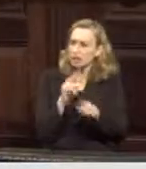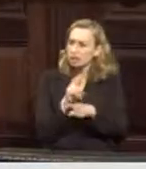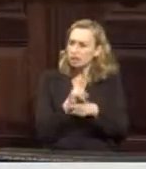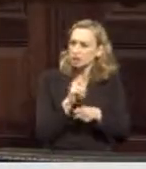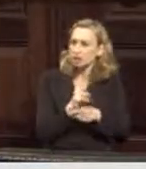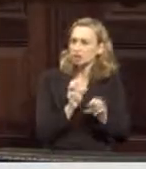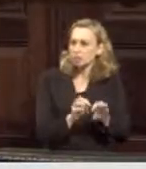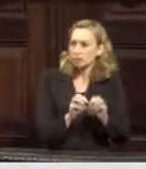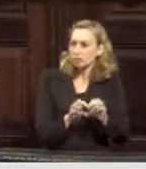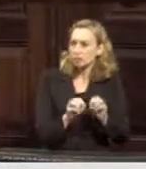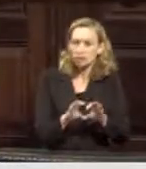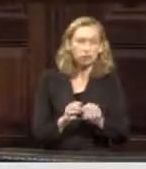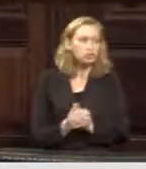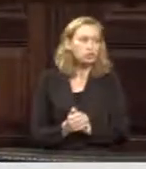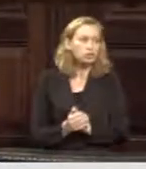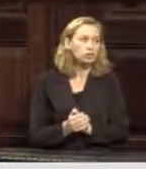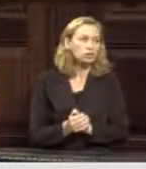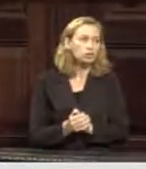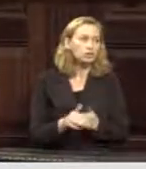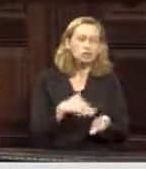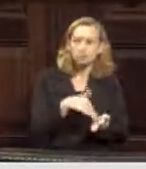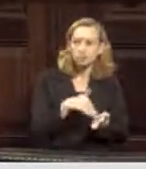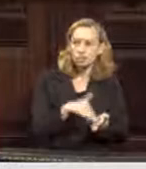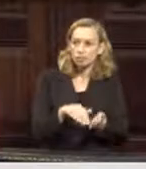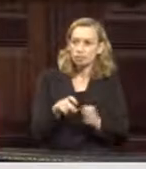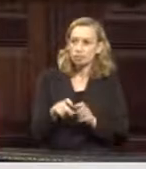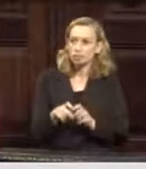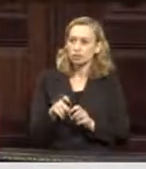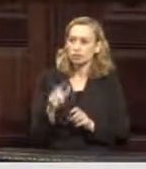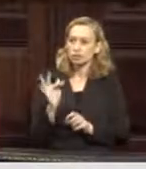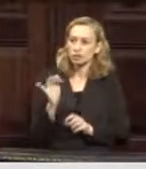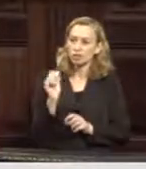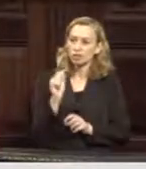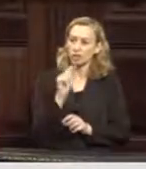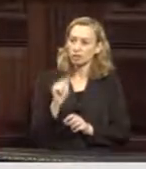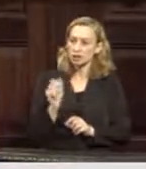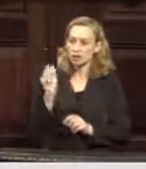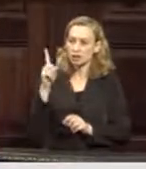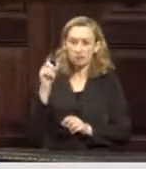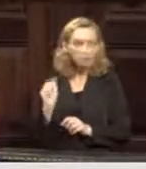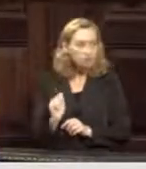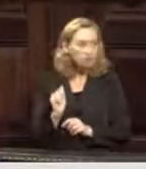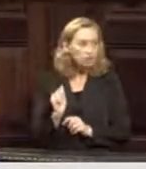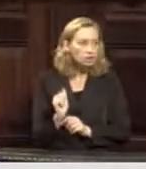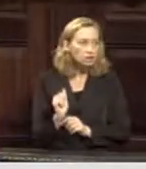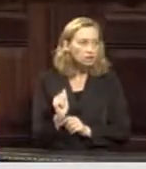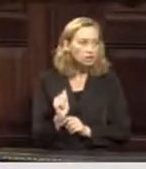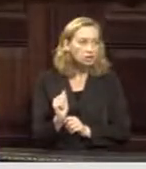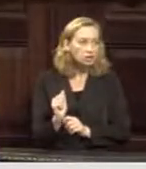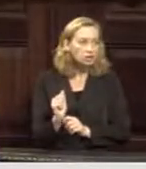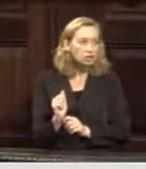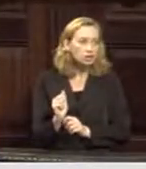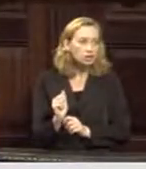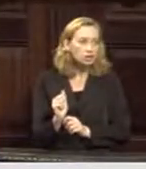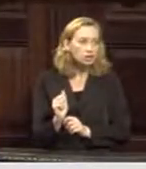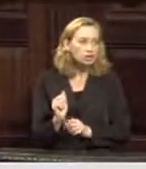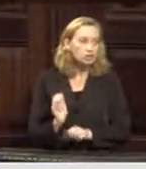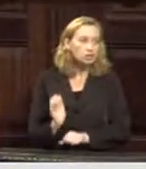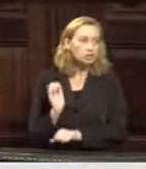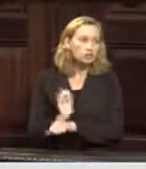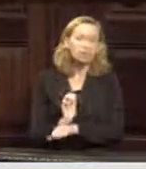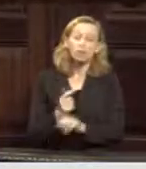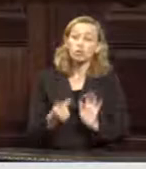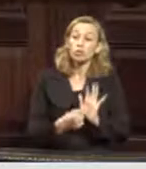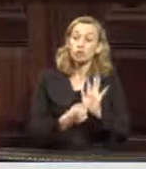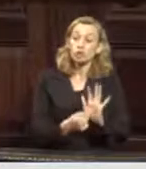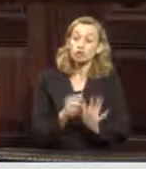tivemos a presença de representantes da Secretaria de Fazenda e da Ciência e Tecnologia, que foram, tiveram esses dados apresentados